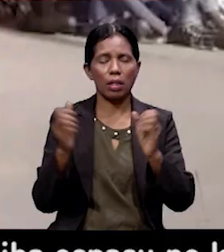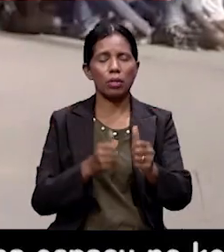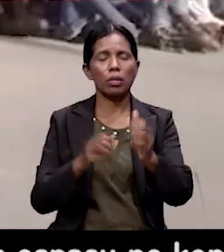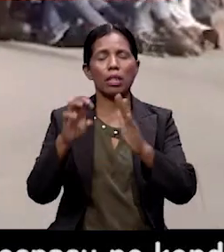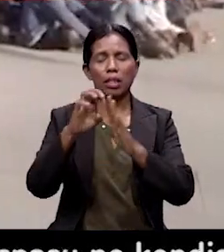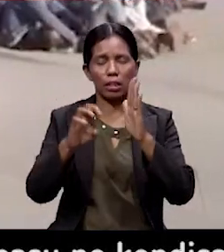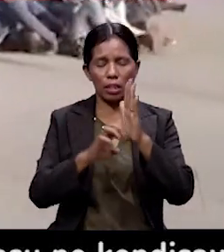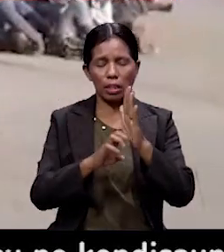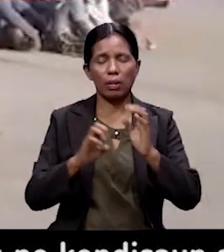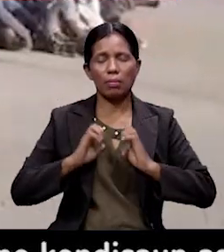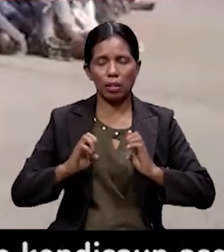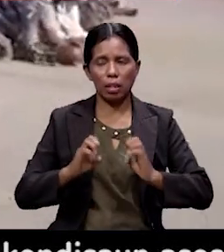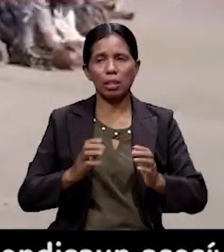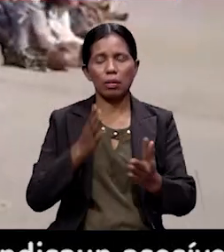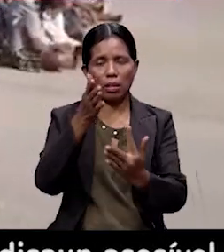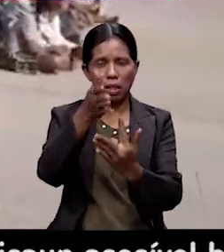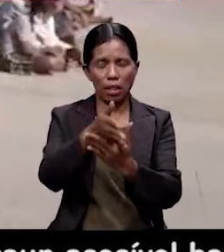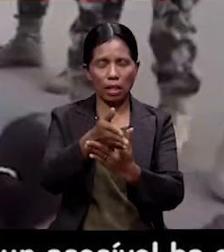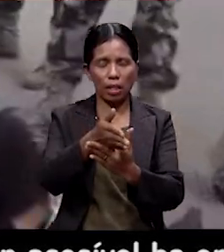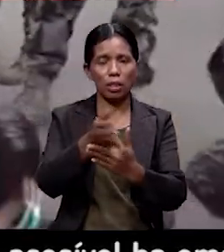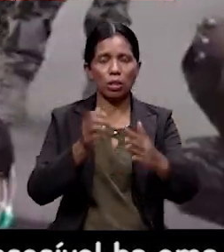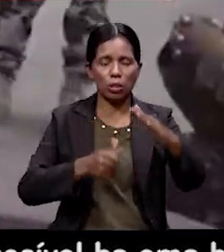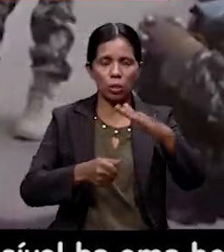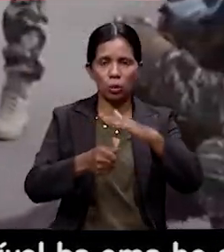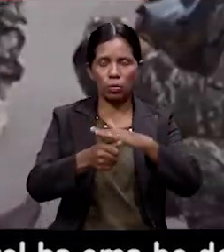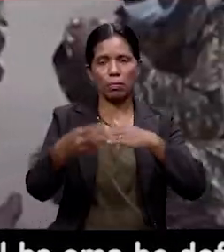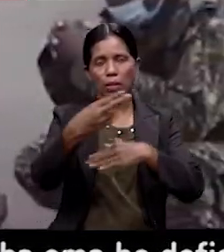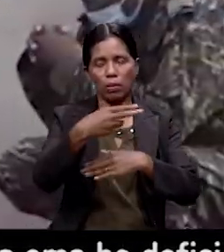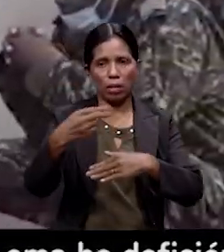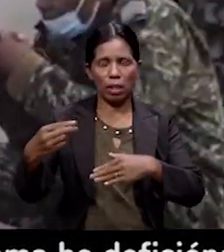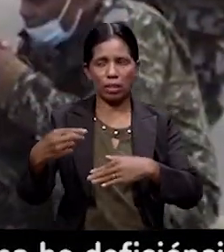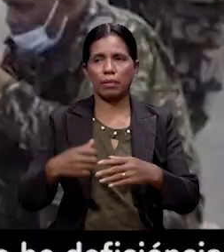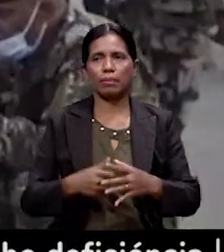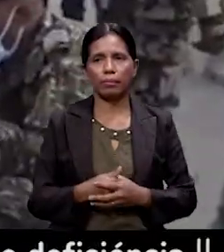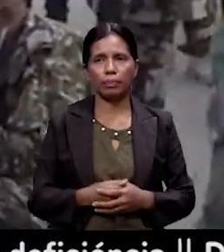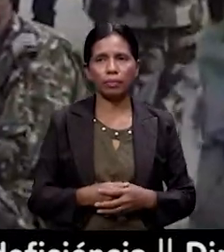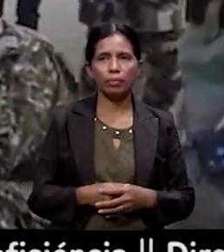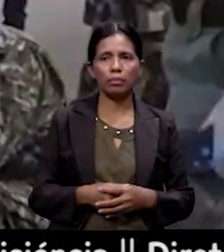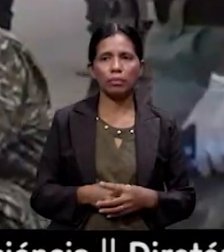emergência no ultrapassa linha fronteira legalmente. Na Polan Xavier, Zemen.